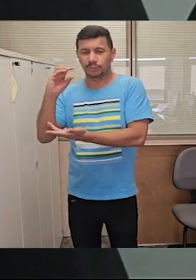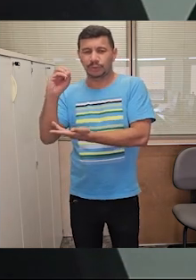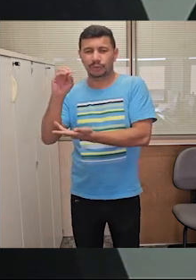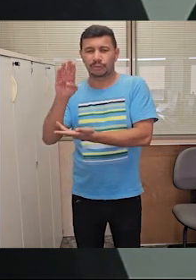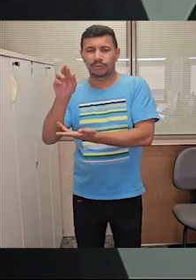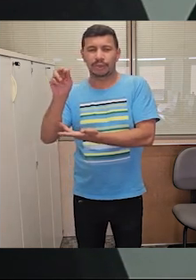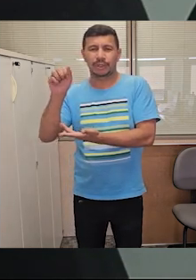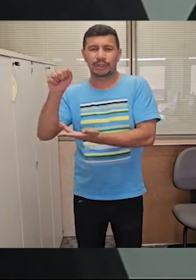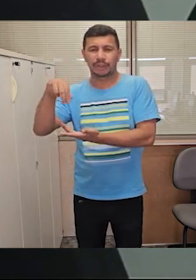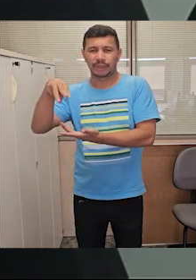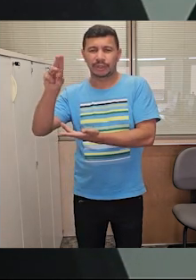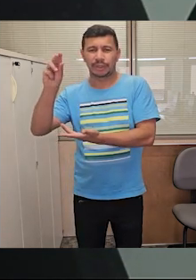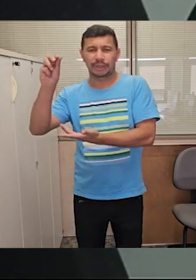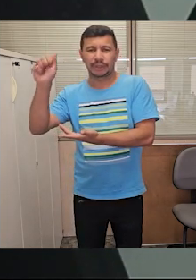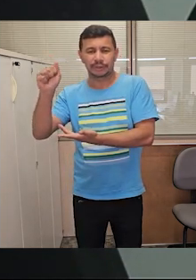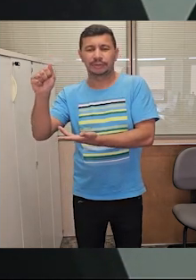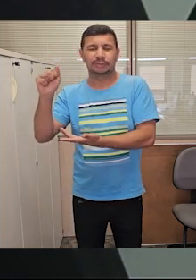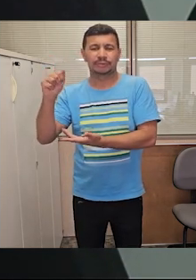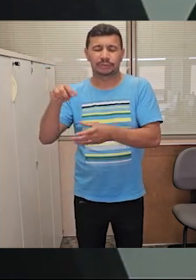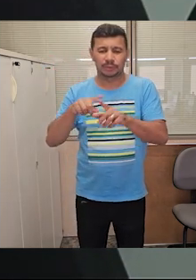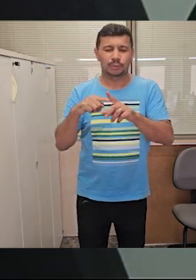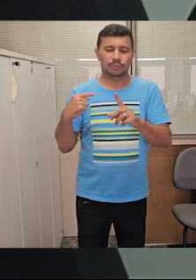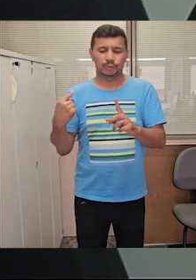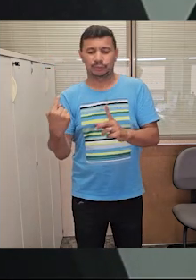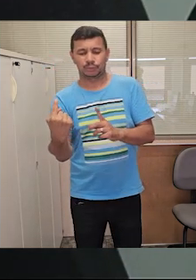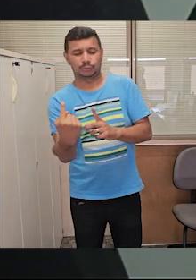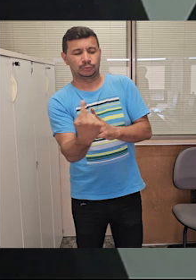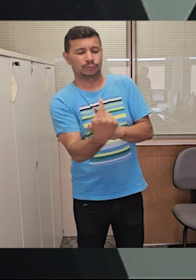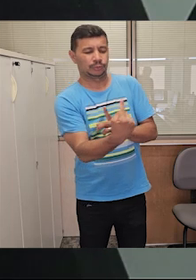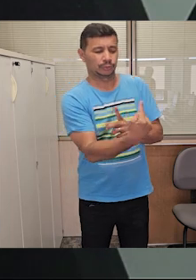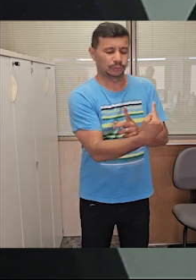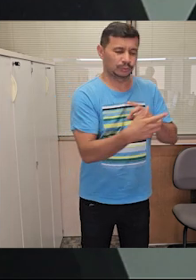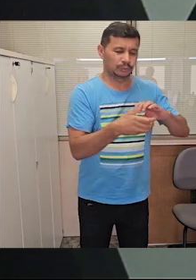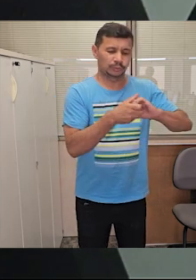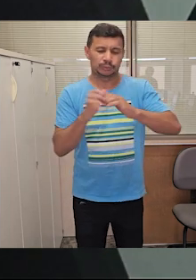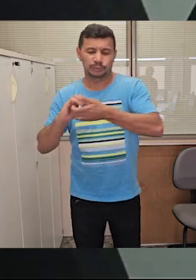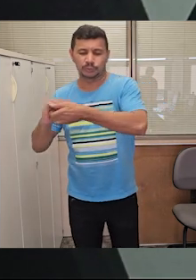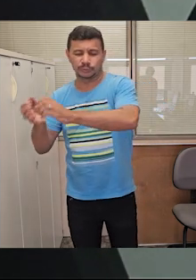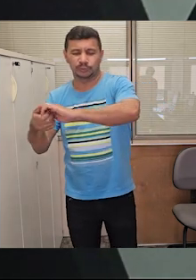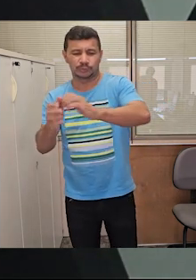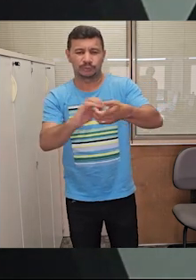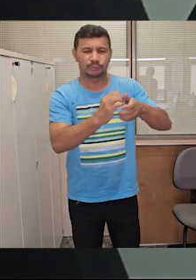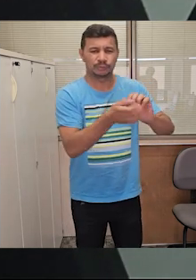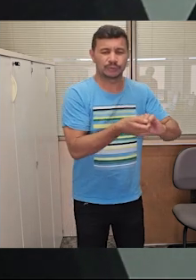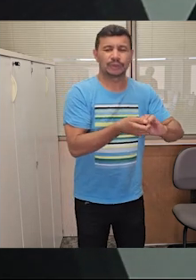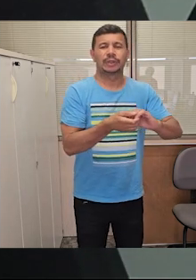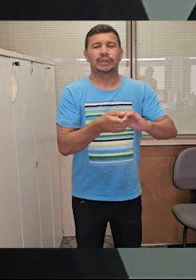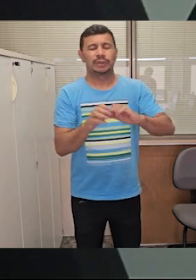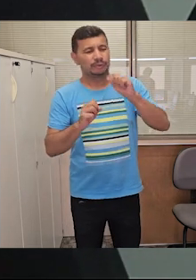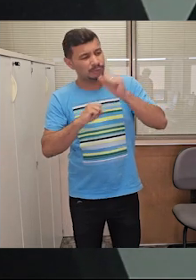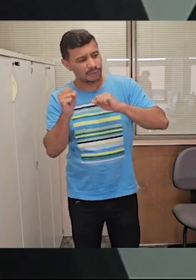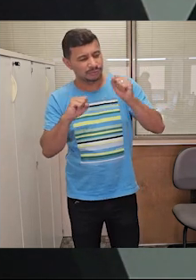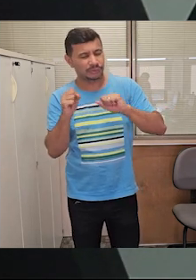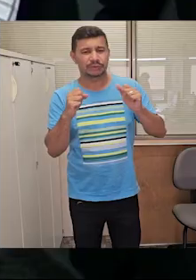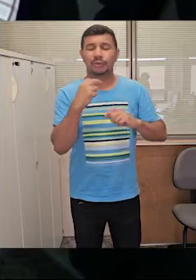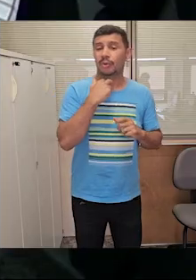Cobrasma, cercaram a Cobrasma toda, né? A fábrica estava ocupada também. E aí...